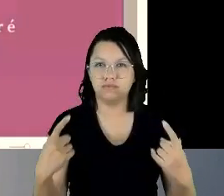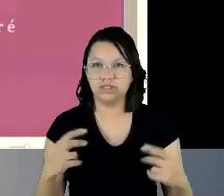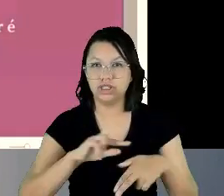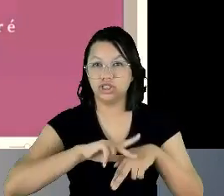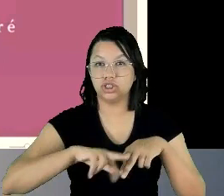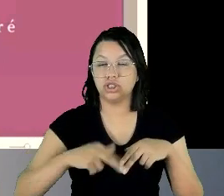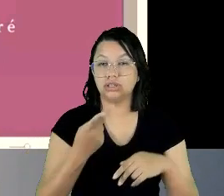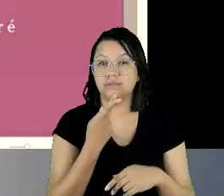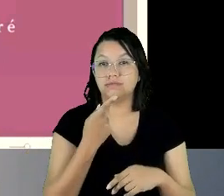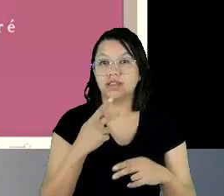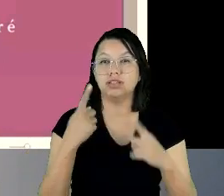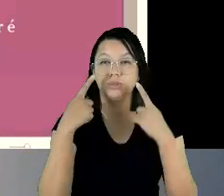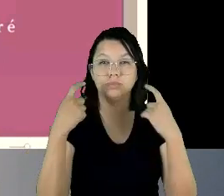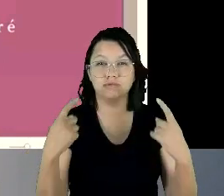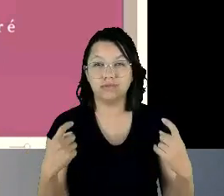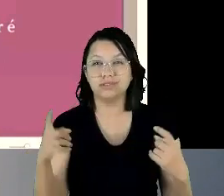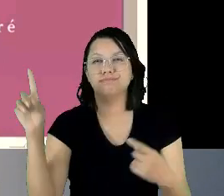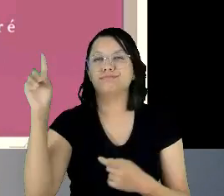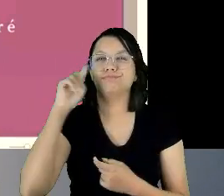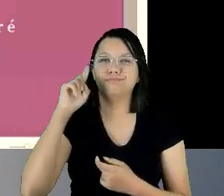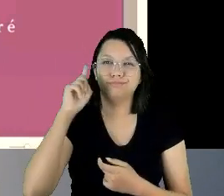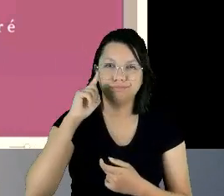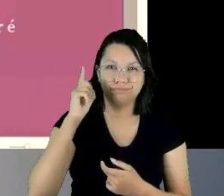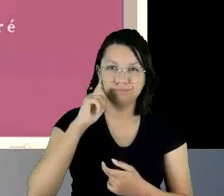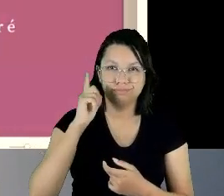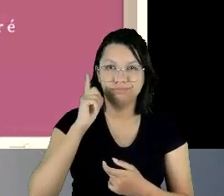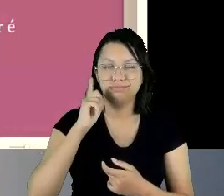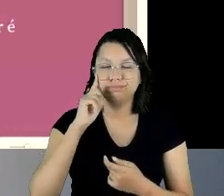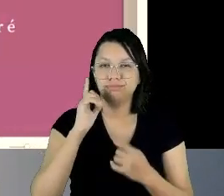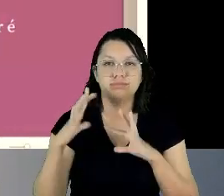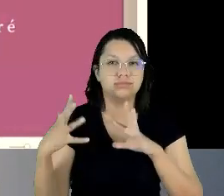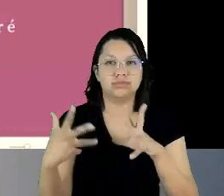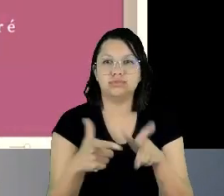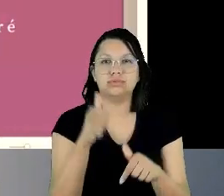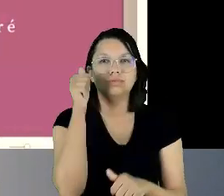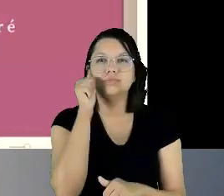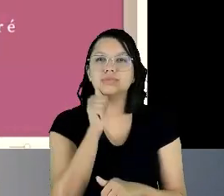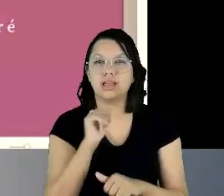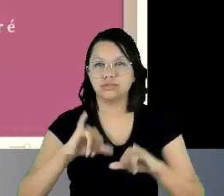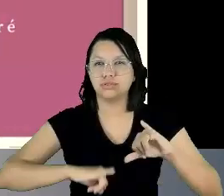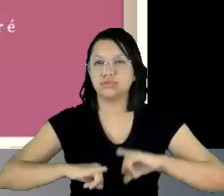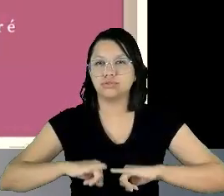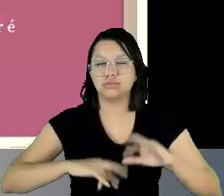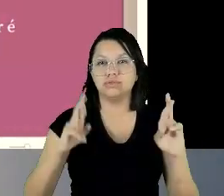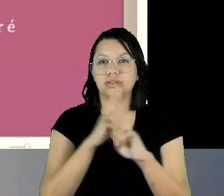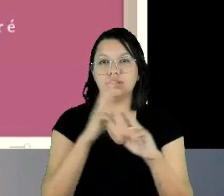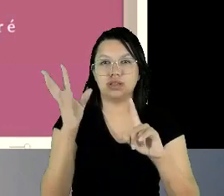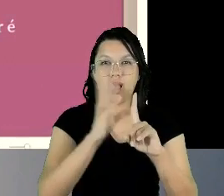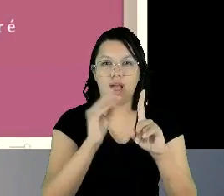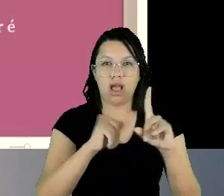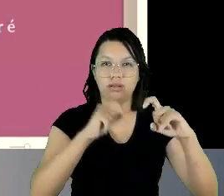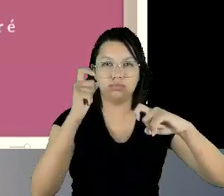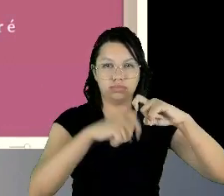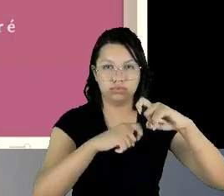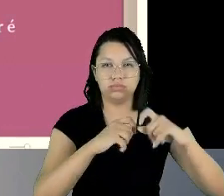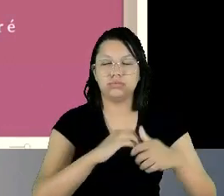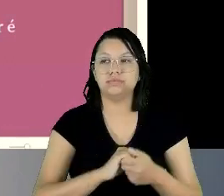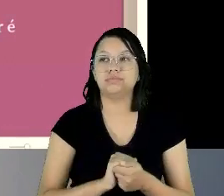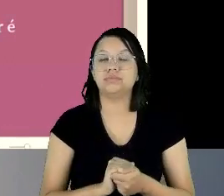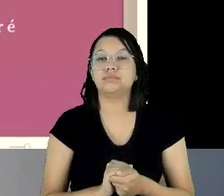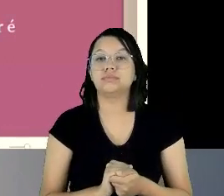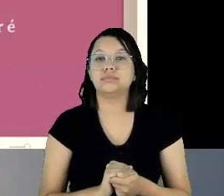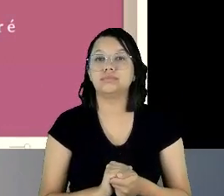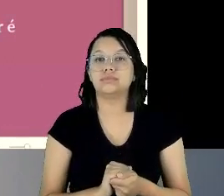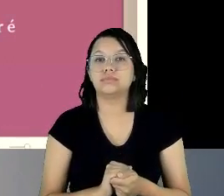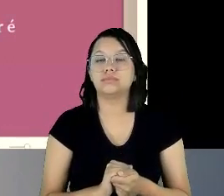gênero, a gente fala de uma violência que é diária e que acomete todas as mulheres em relação à importunação sexual, e 1